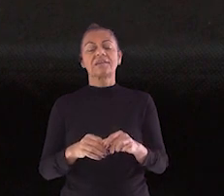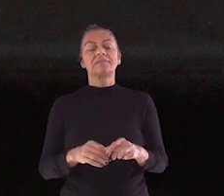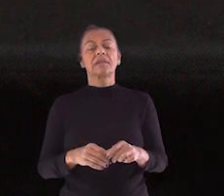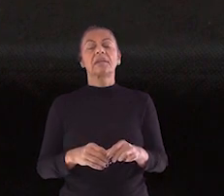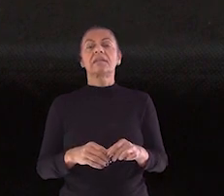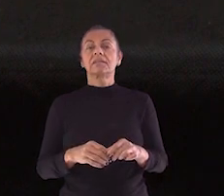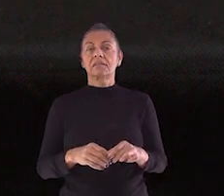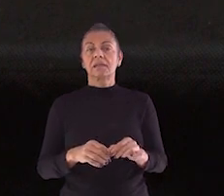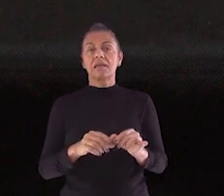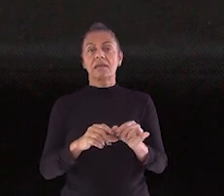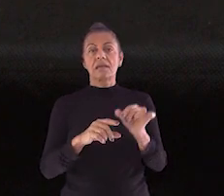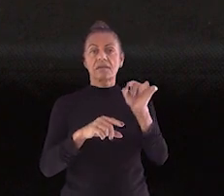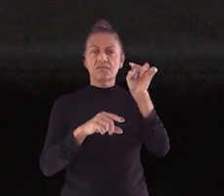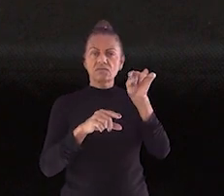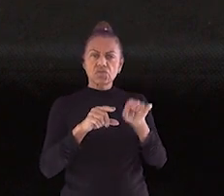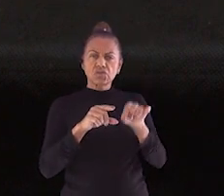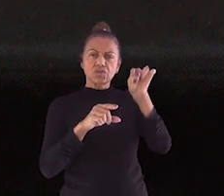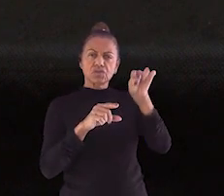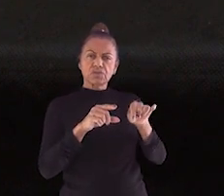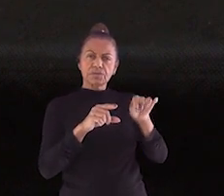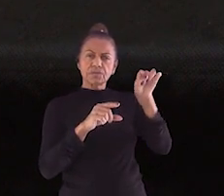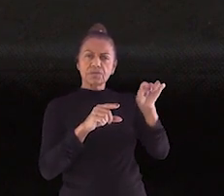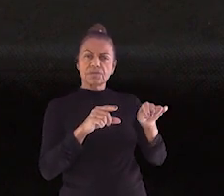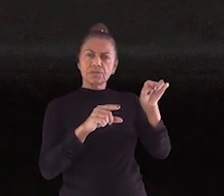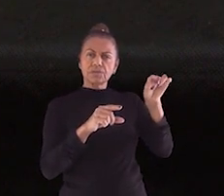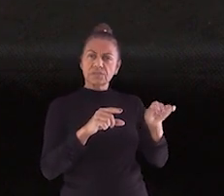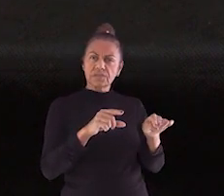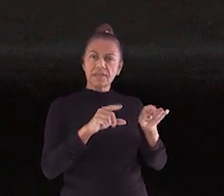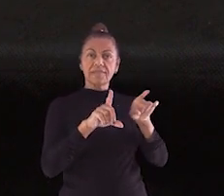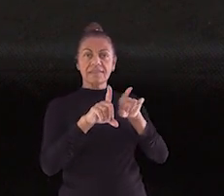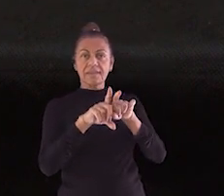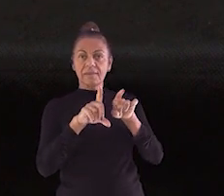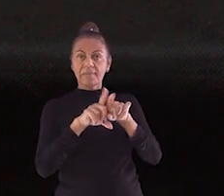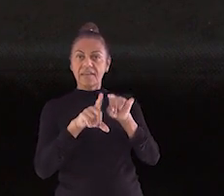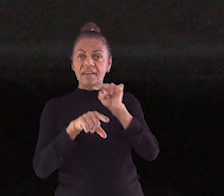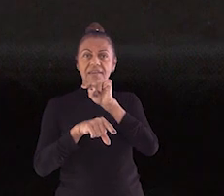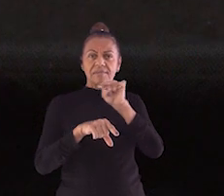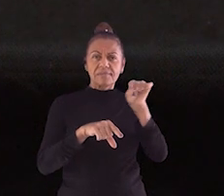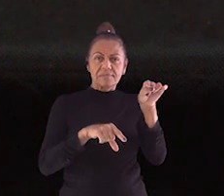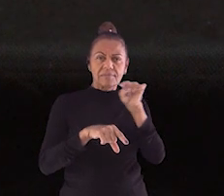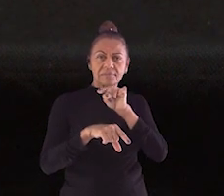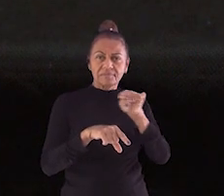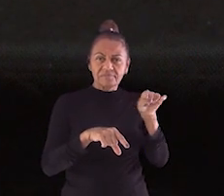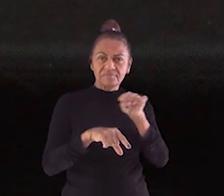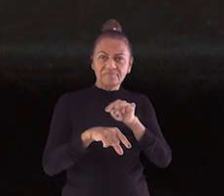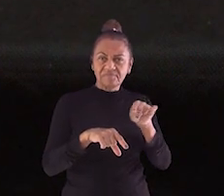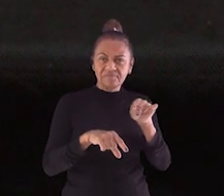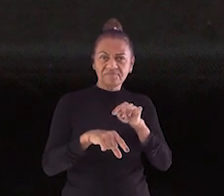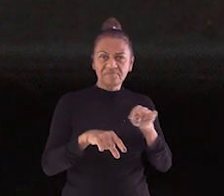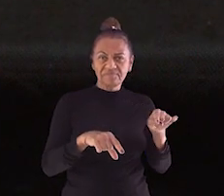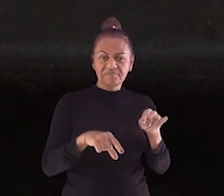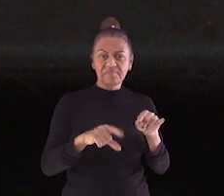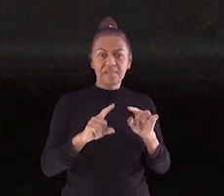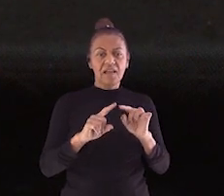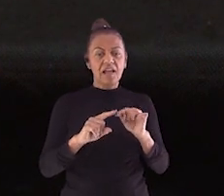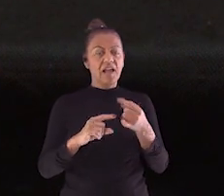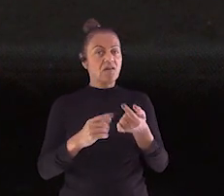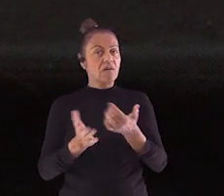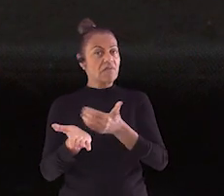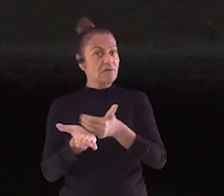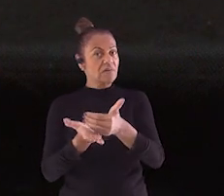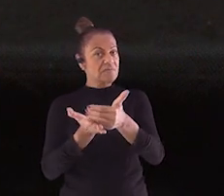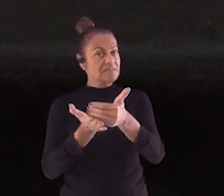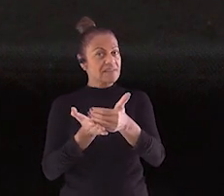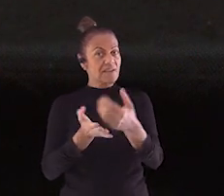listas horizontais, beleza? Então, agora que vai ocorrer a magia.